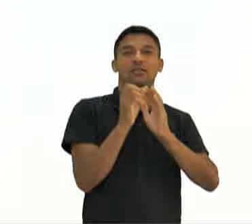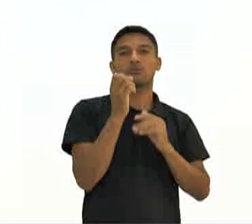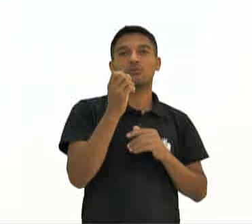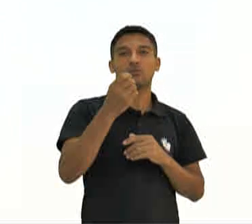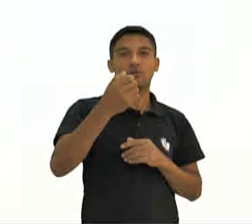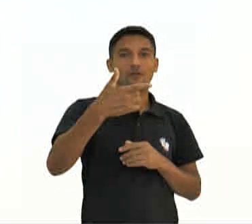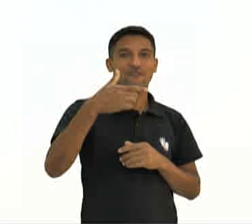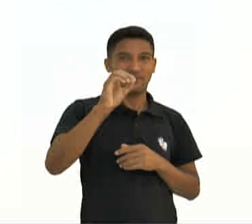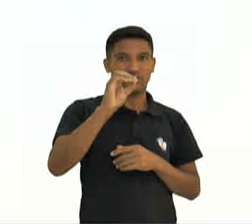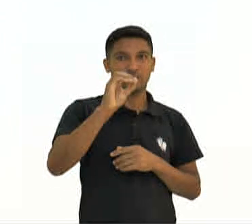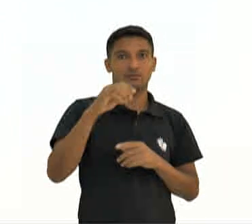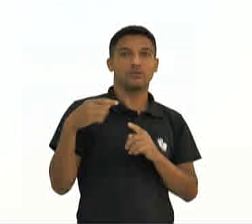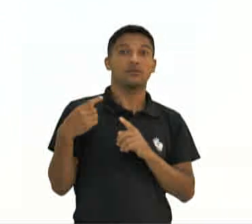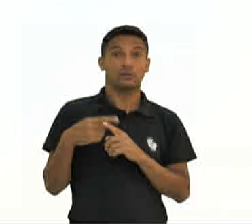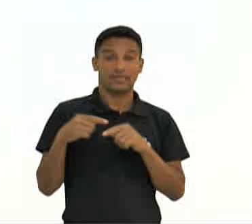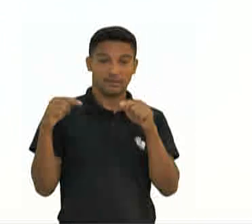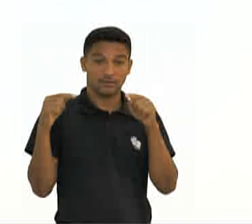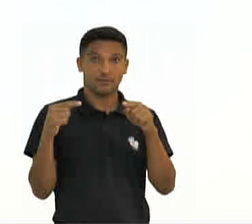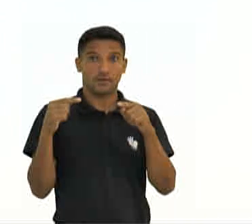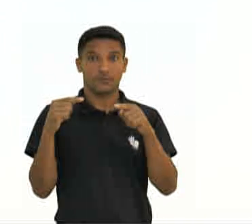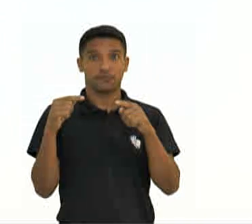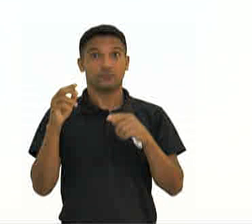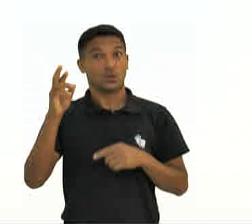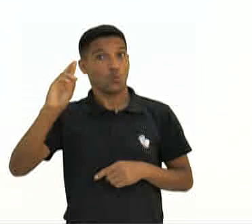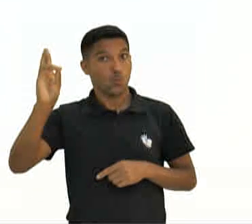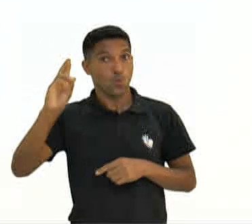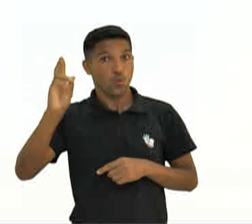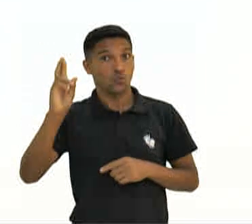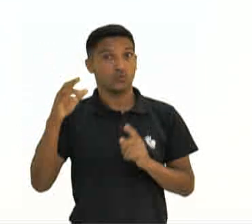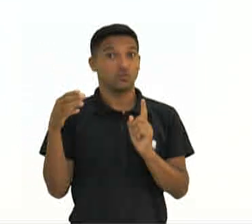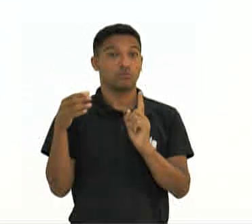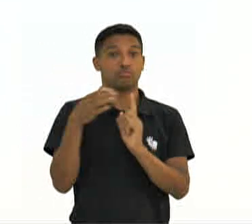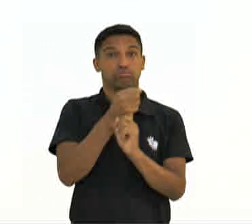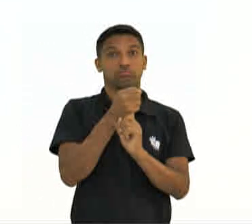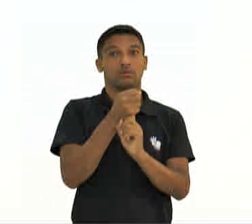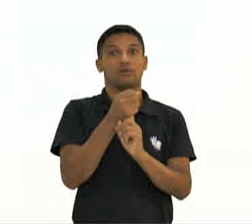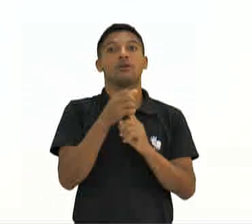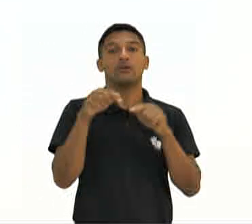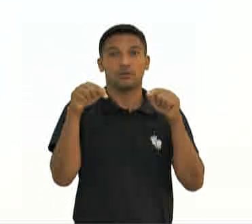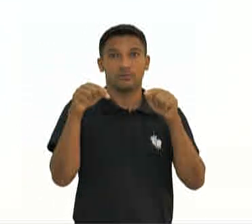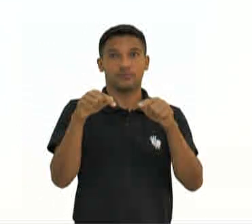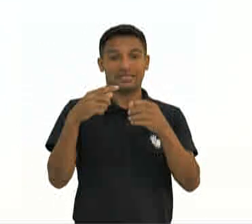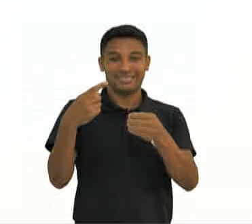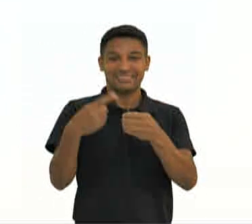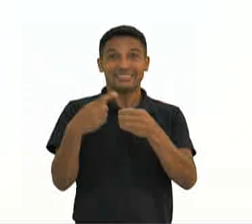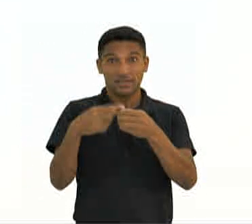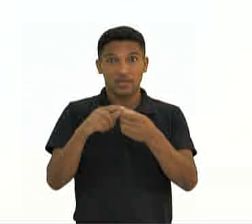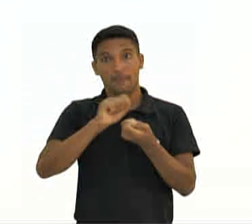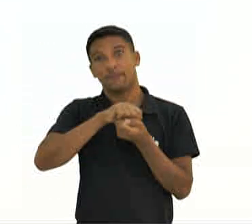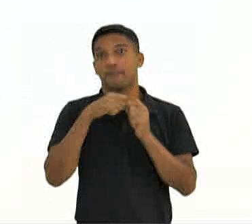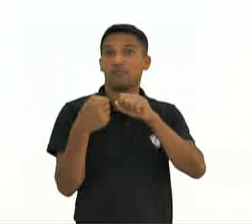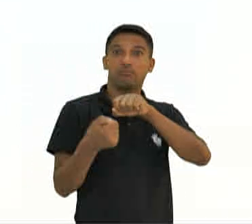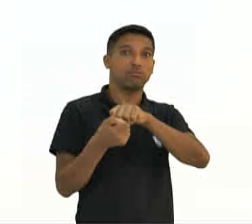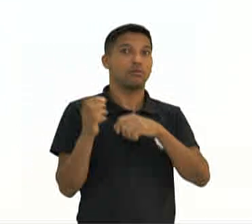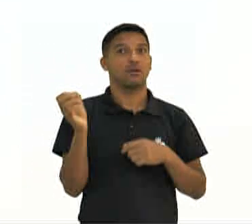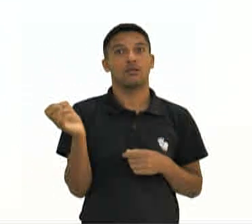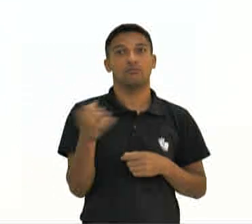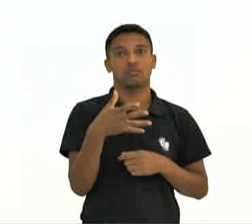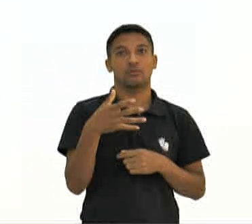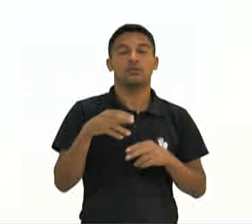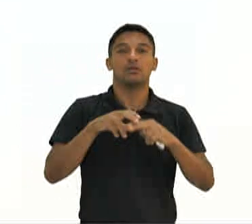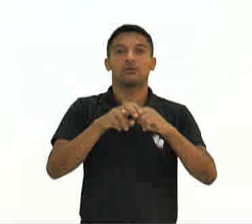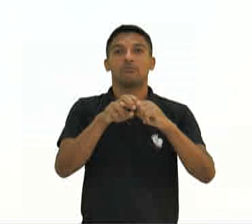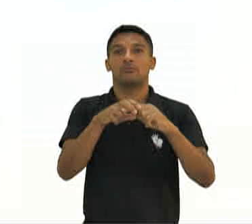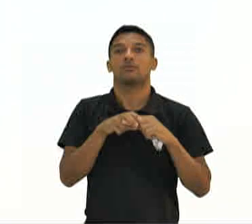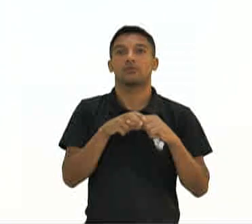muito presente, a presença russa ainda é muito constante ali, né? A cidade passou por uma modernização com o fim da União Soviética,